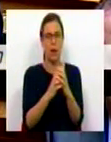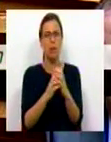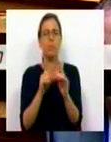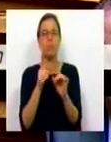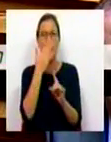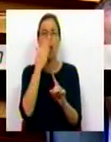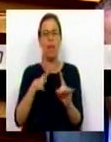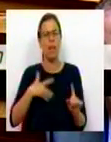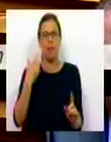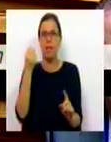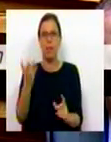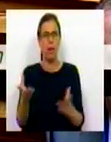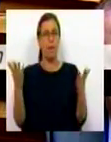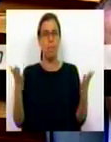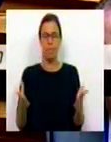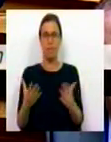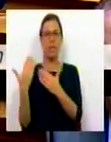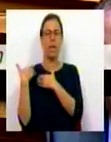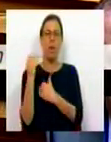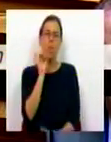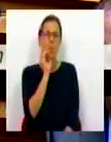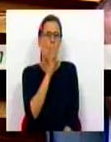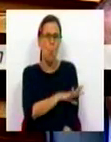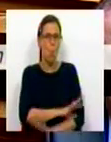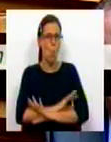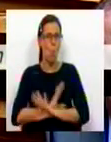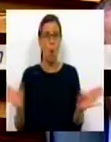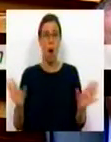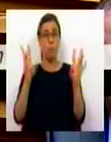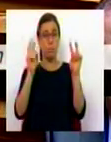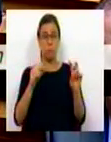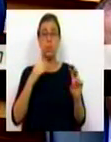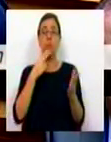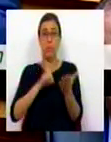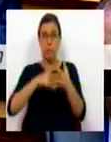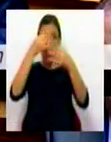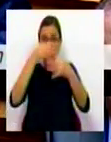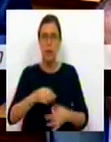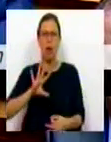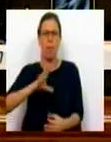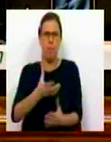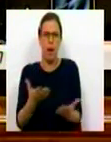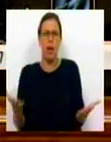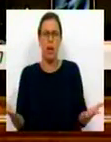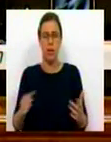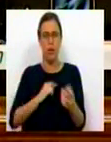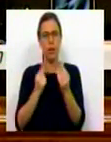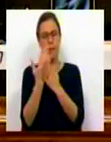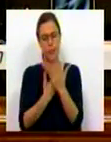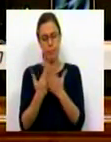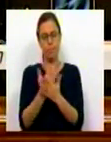um gesto de lamentável irresponsabilidade num assunto tão sério para o país. A nossa